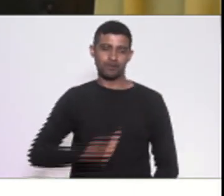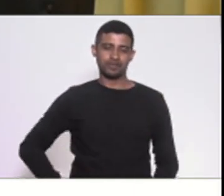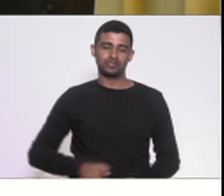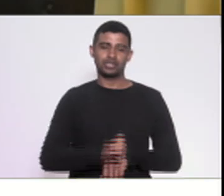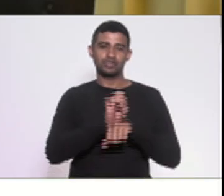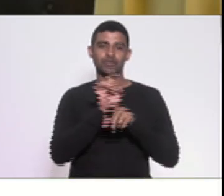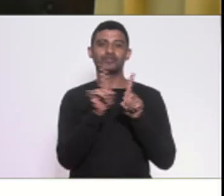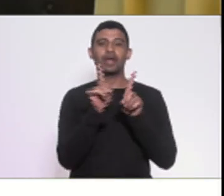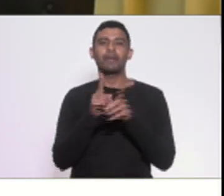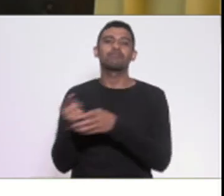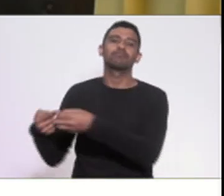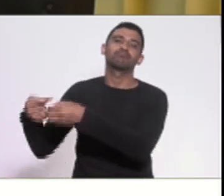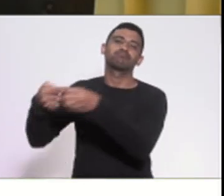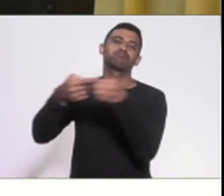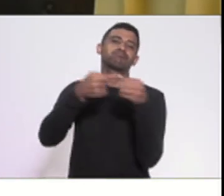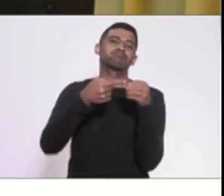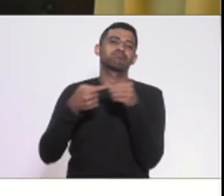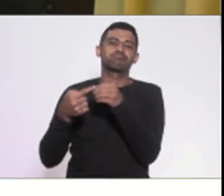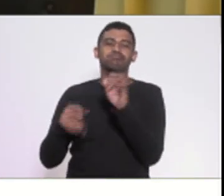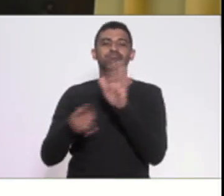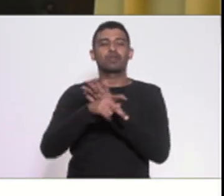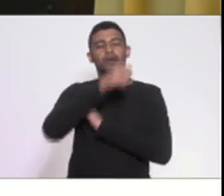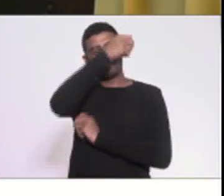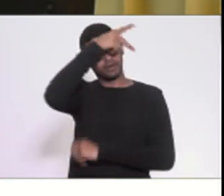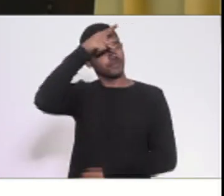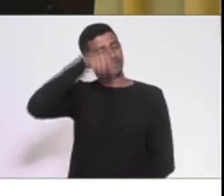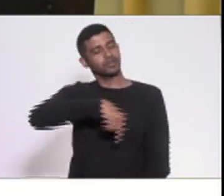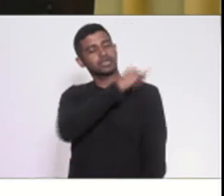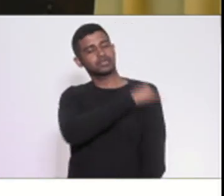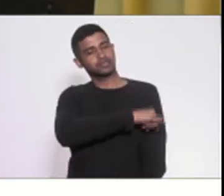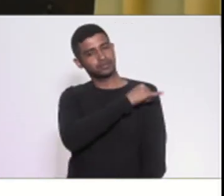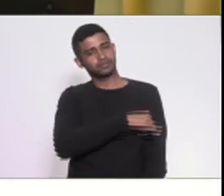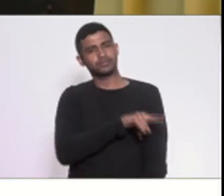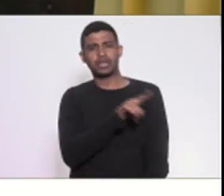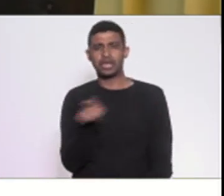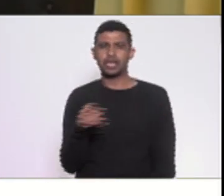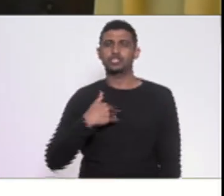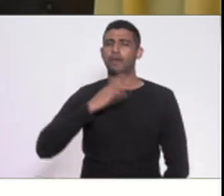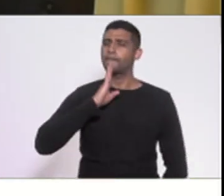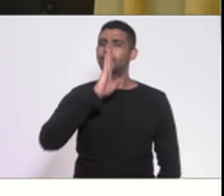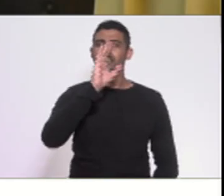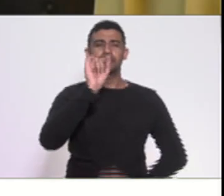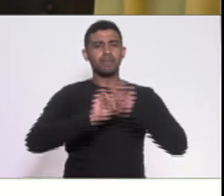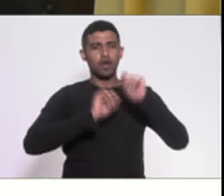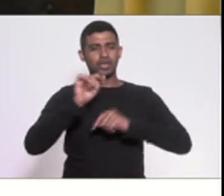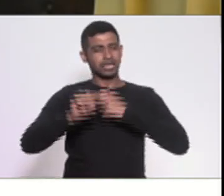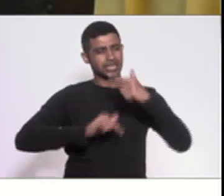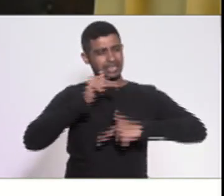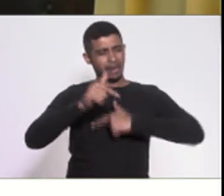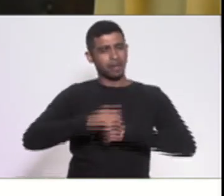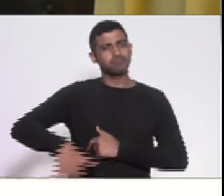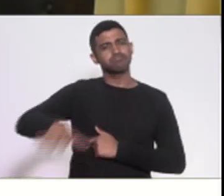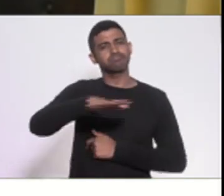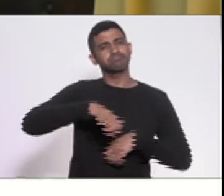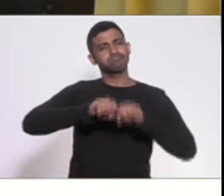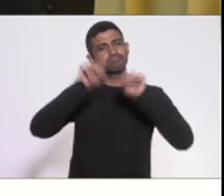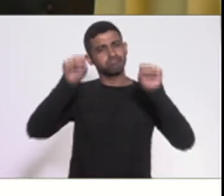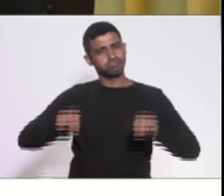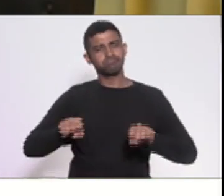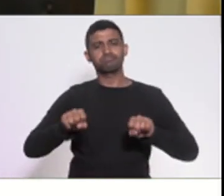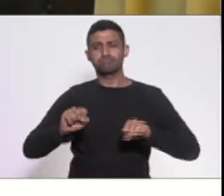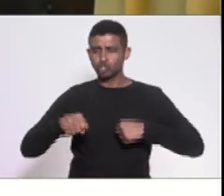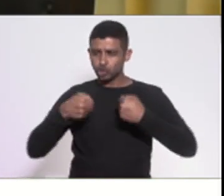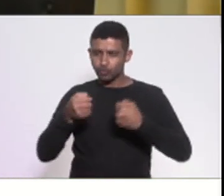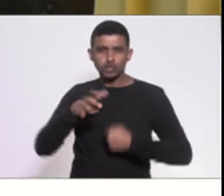também aos municípios, né, os poderes executivos municipais, que devem primar pelo trabalho articulado em rede e em prol de todas